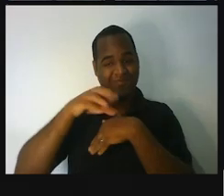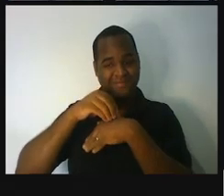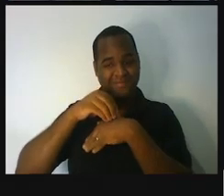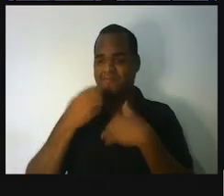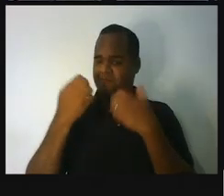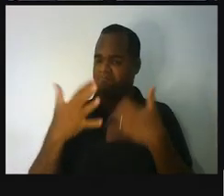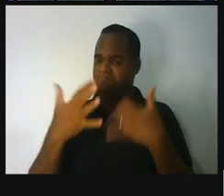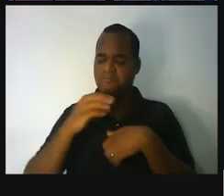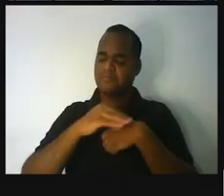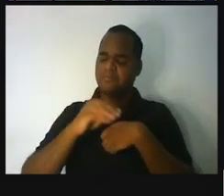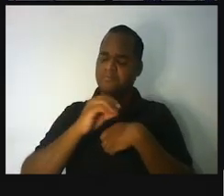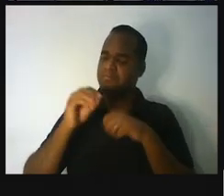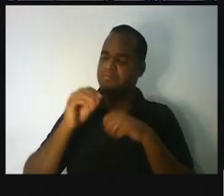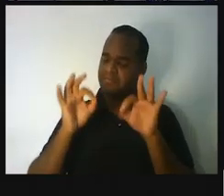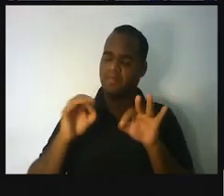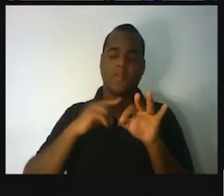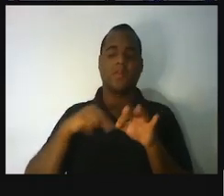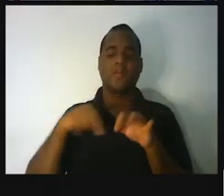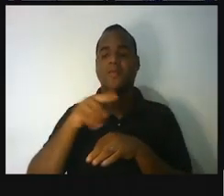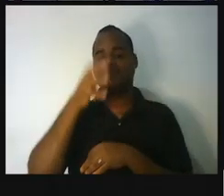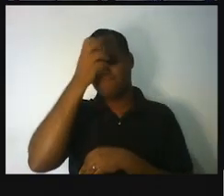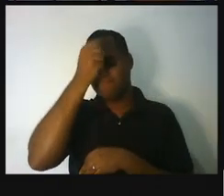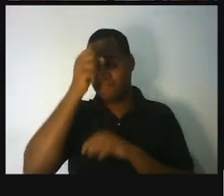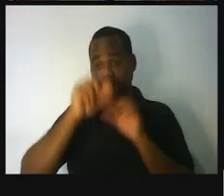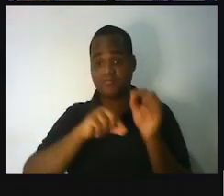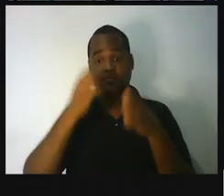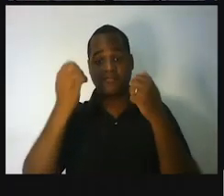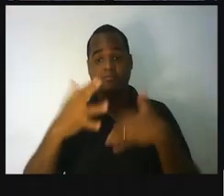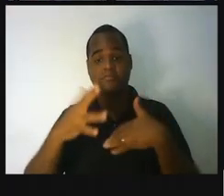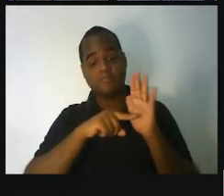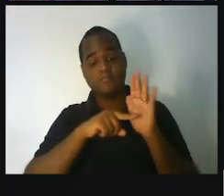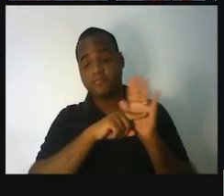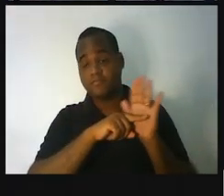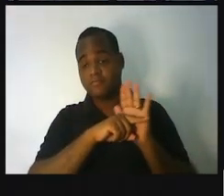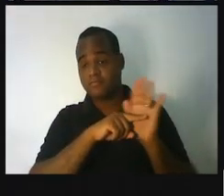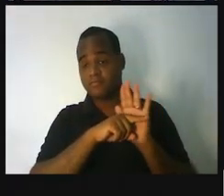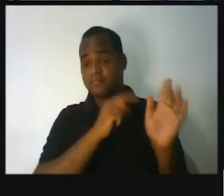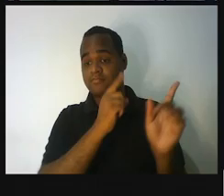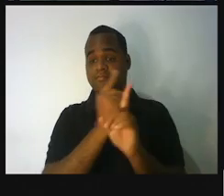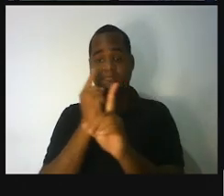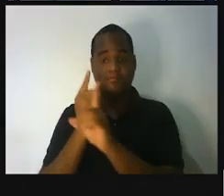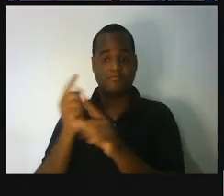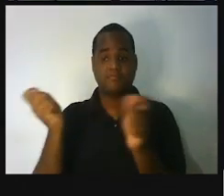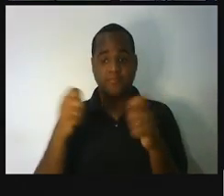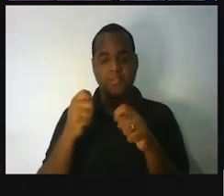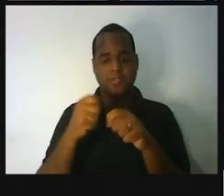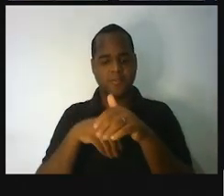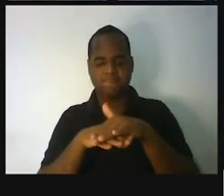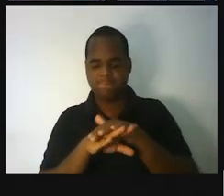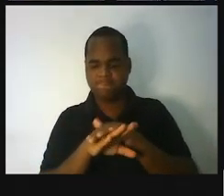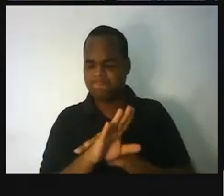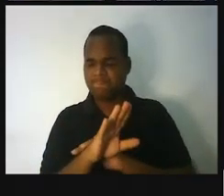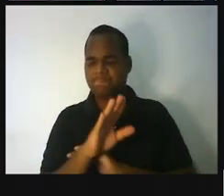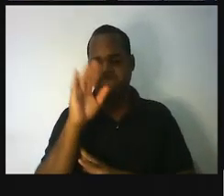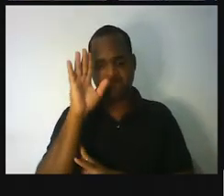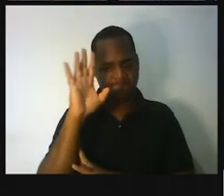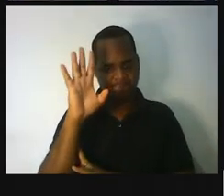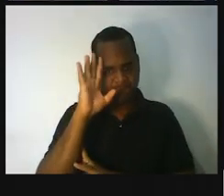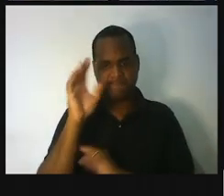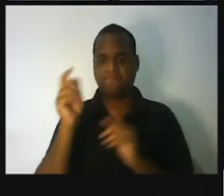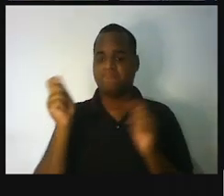querendo trazer para vocês é que vocês aprendam investigando. Na verdade, eu costumo pensar